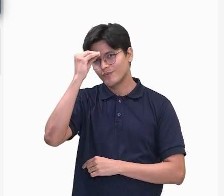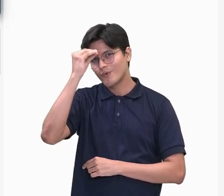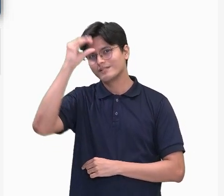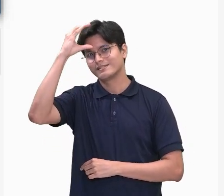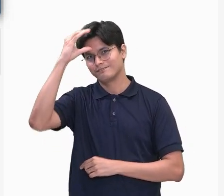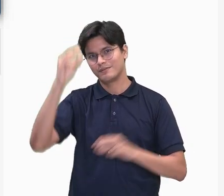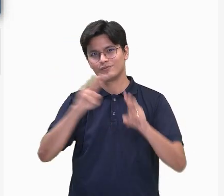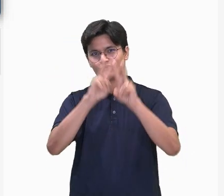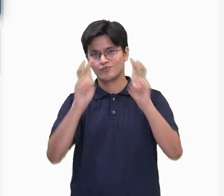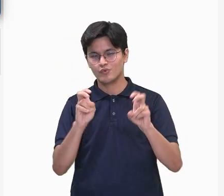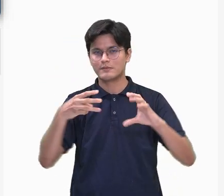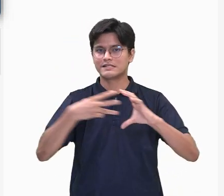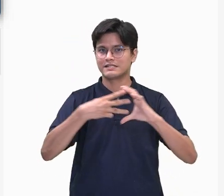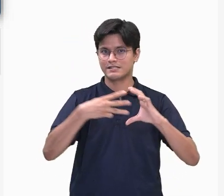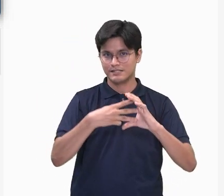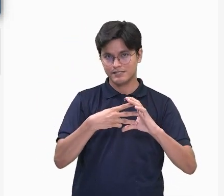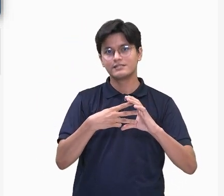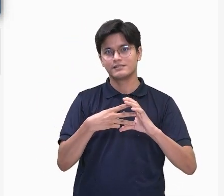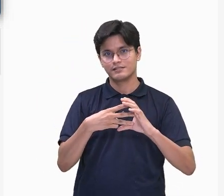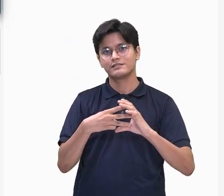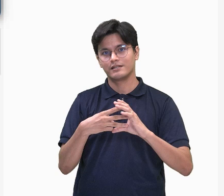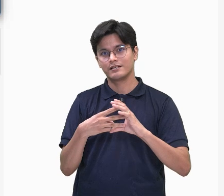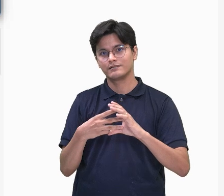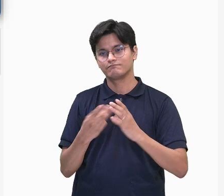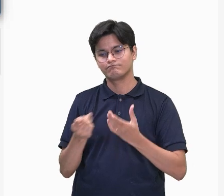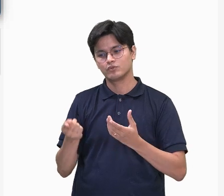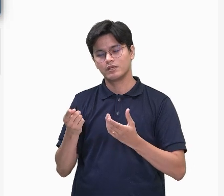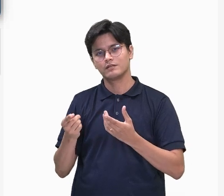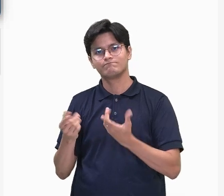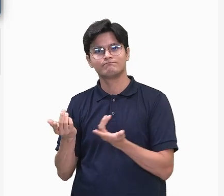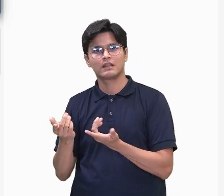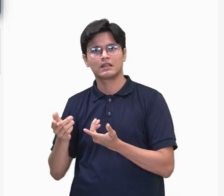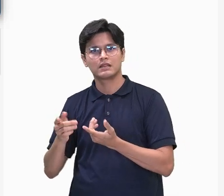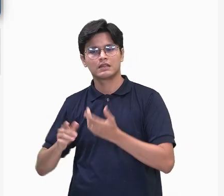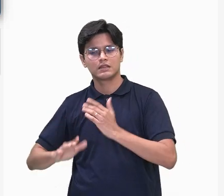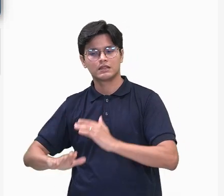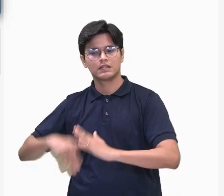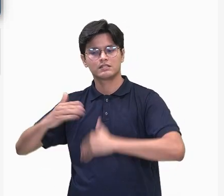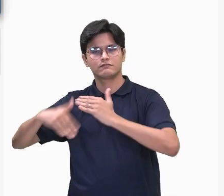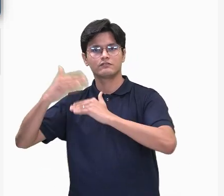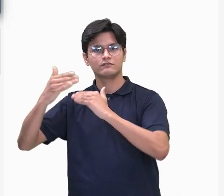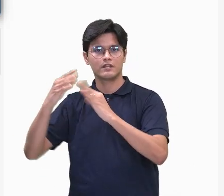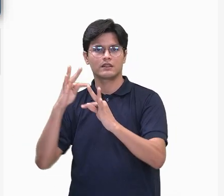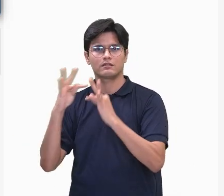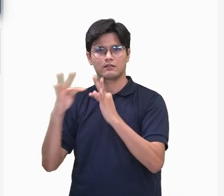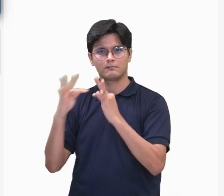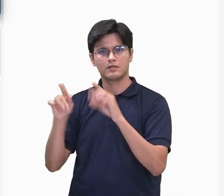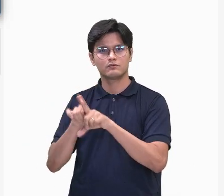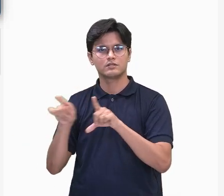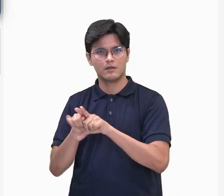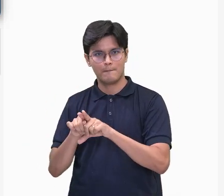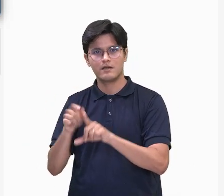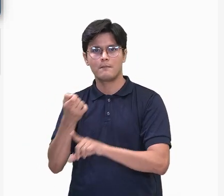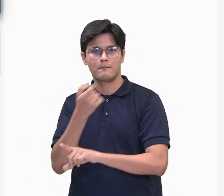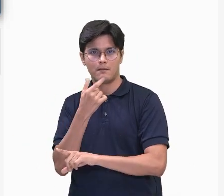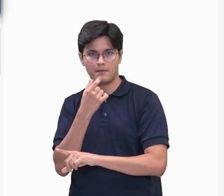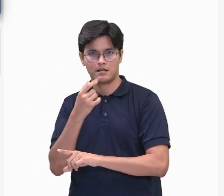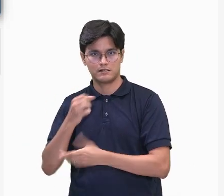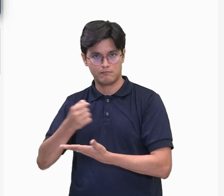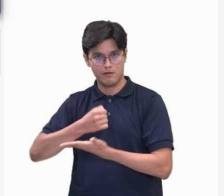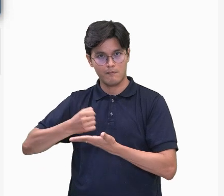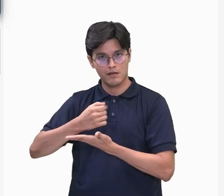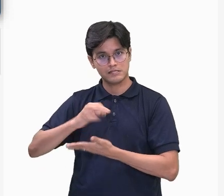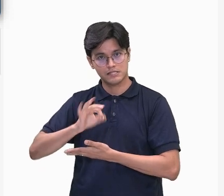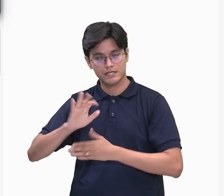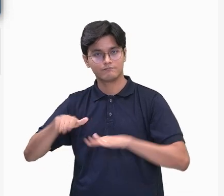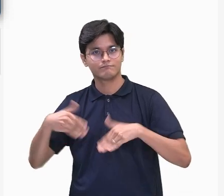de medicamentos e terapias, como a quimioterapia, né? Então, aqui a gente continua falando sobre a importância dela na área da